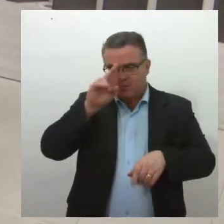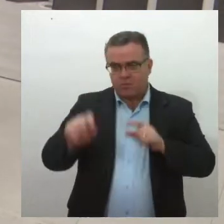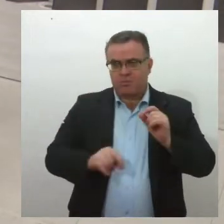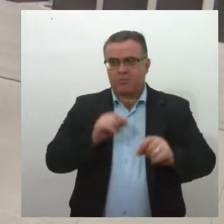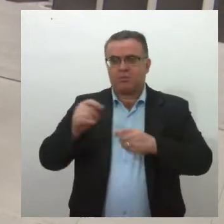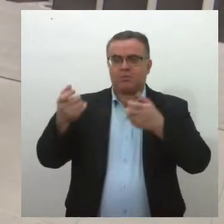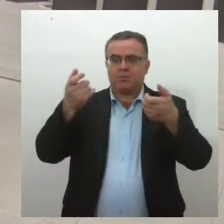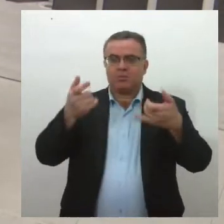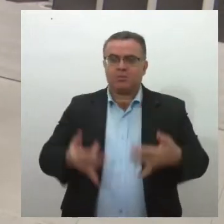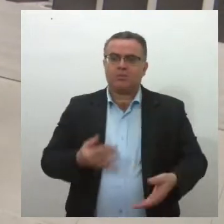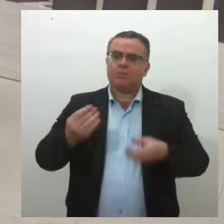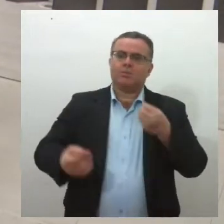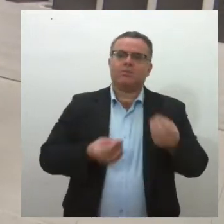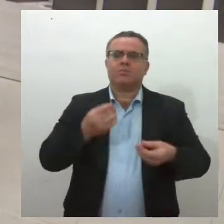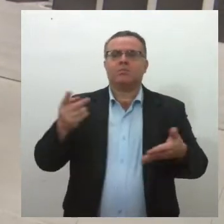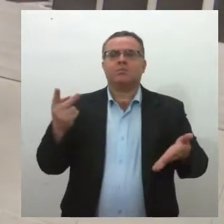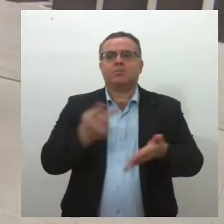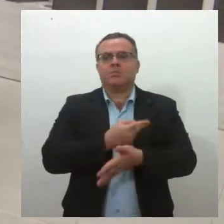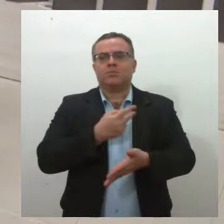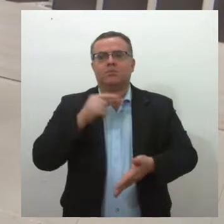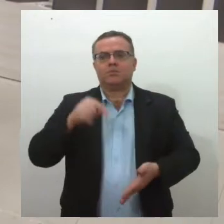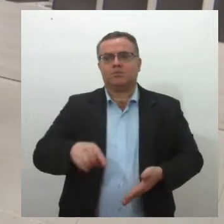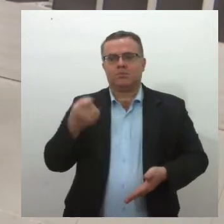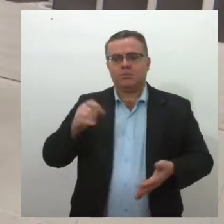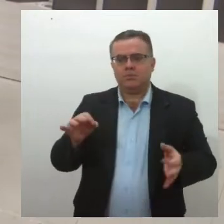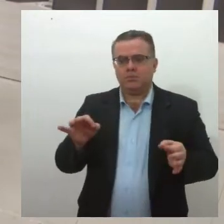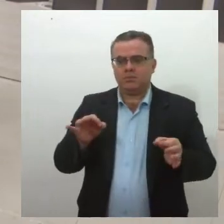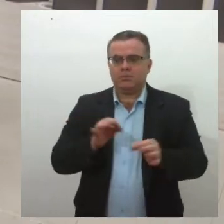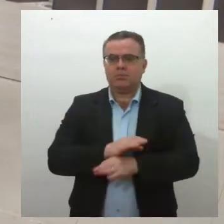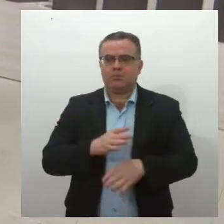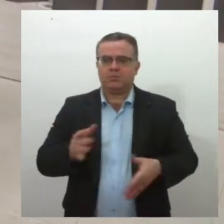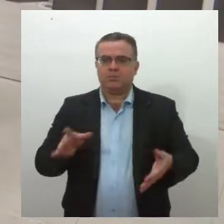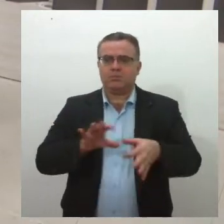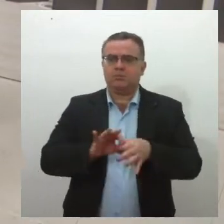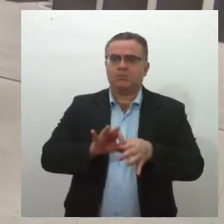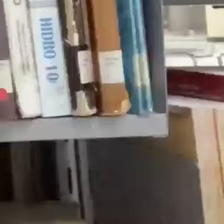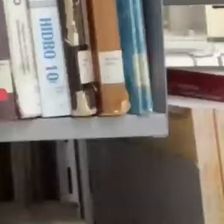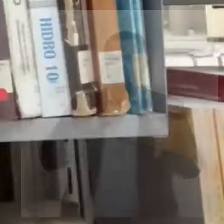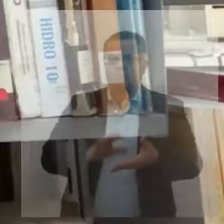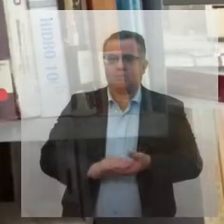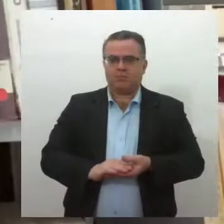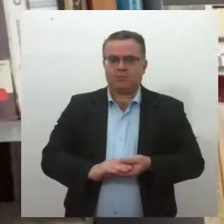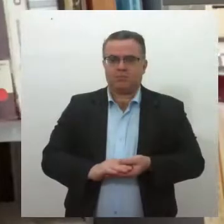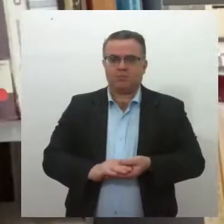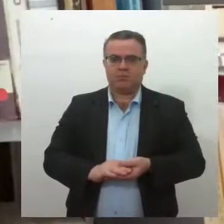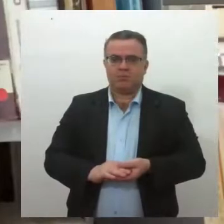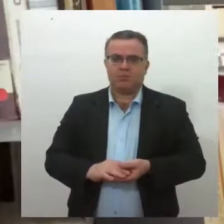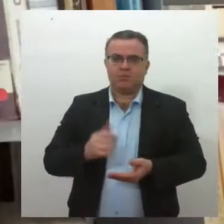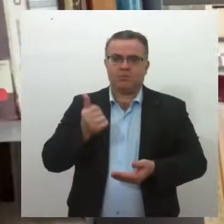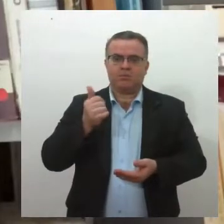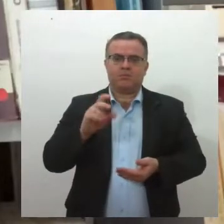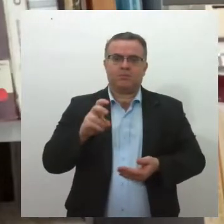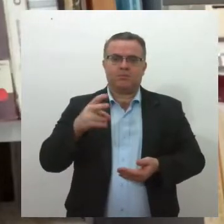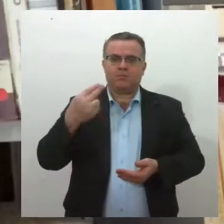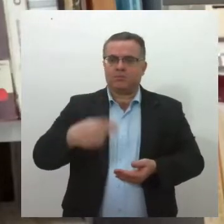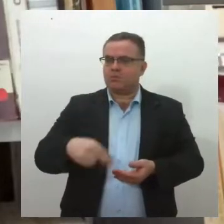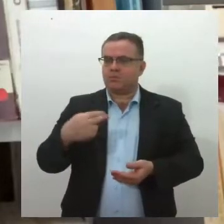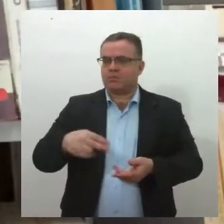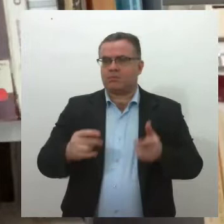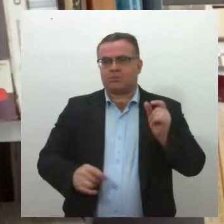explica pra gente como se propagou em Sergipe os ideais republicanos. 15 de novembro, né,